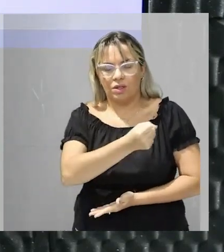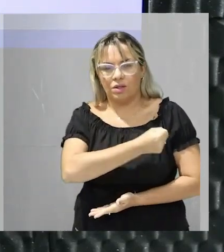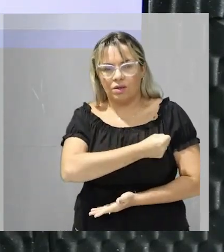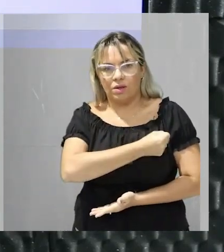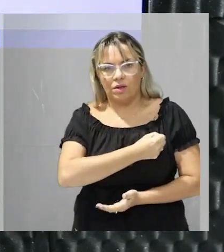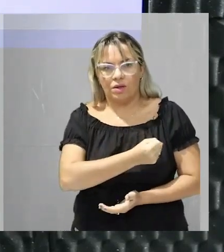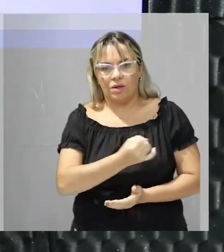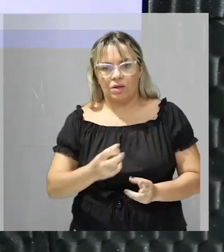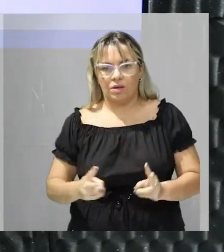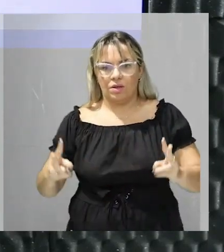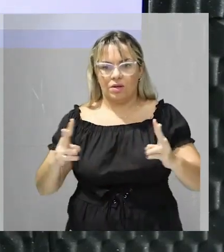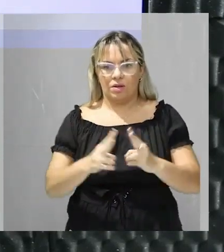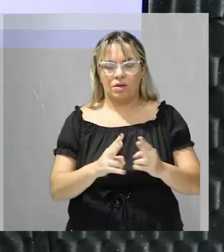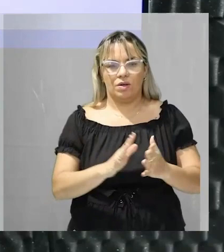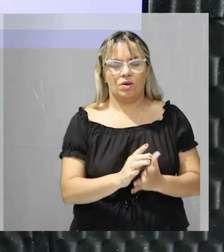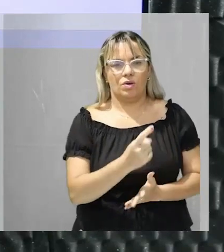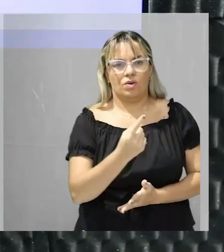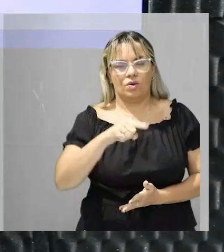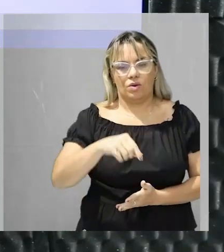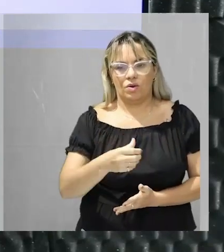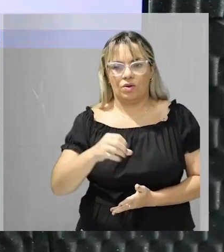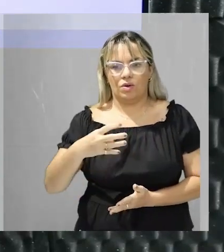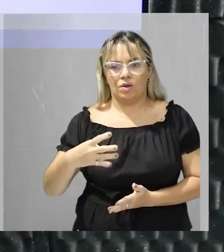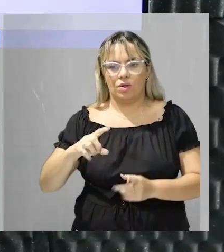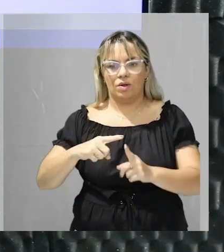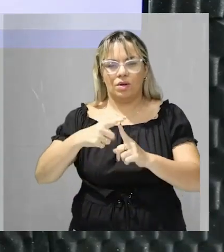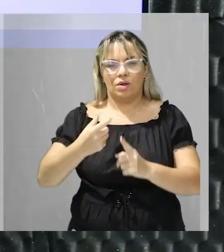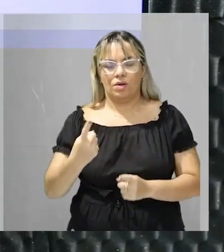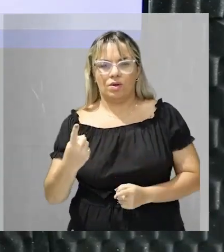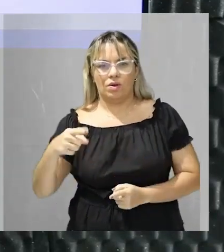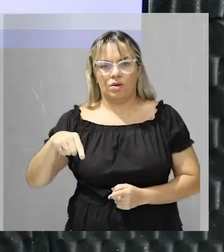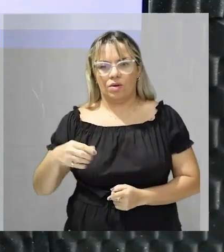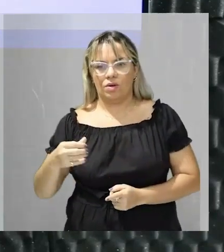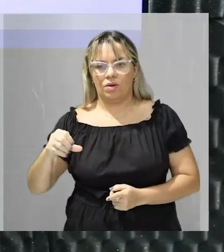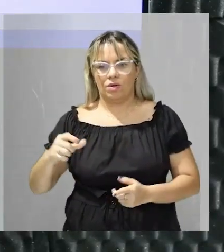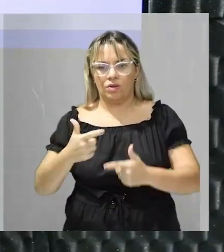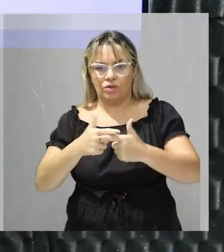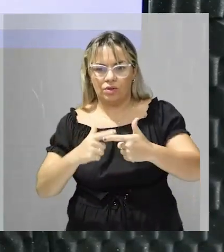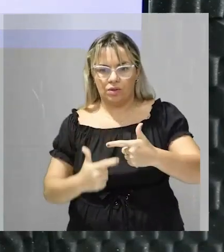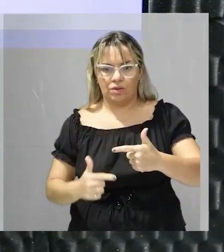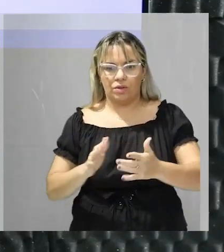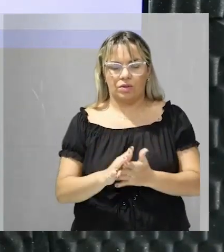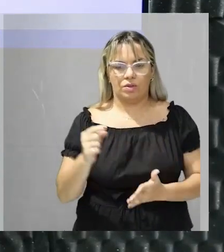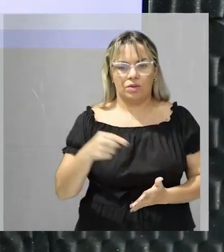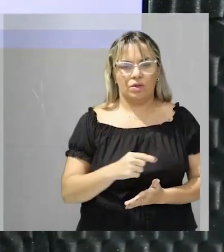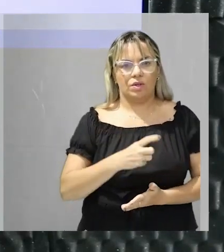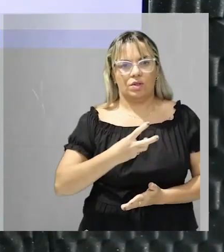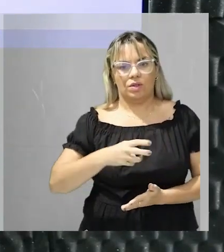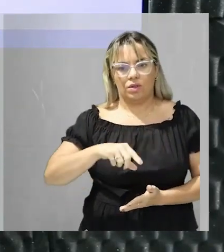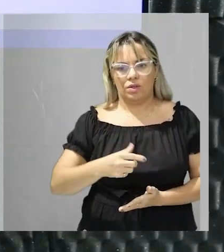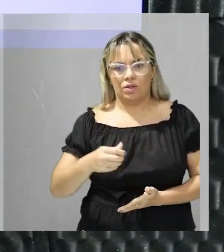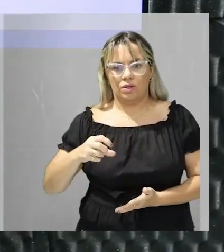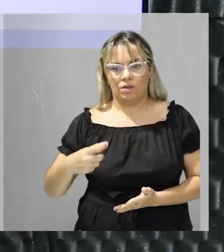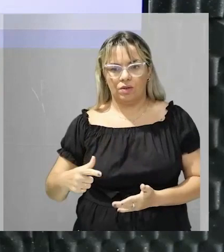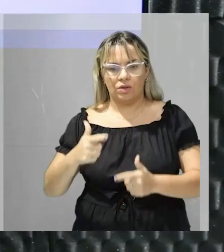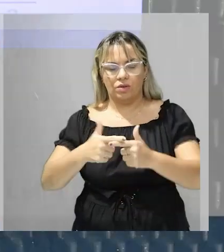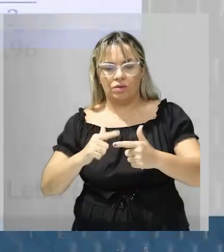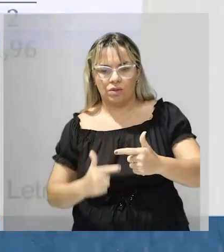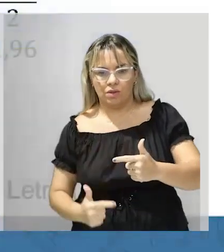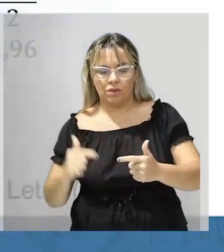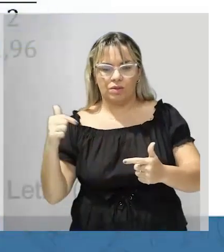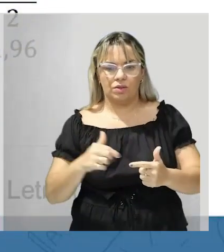então 1,94 mais 1,98 dividido por 2 3 e 92 / 2 E aí